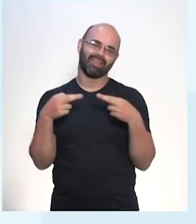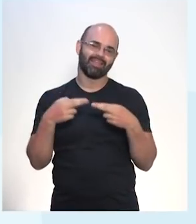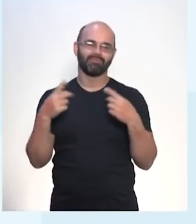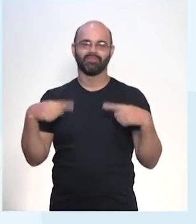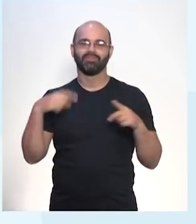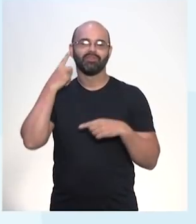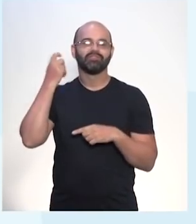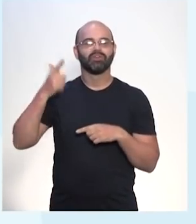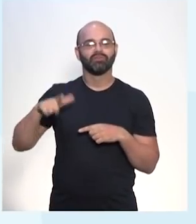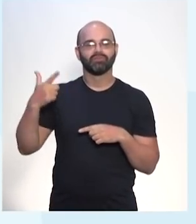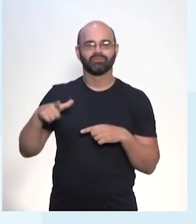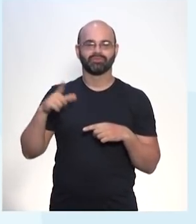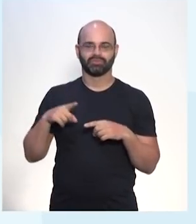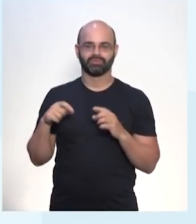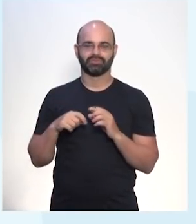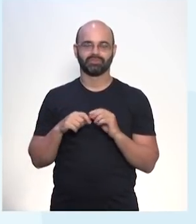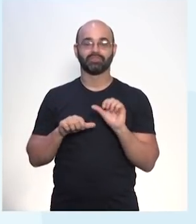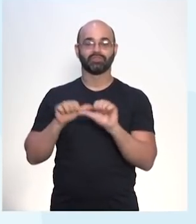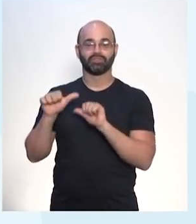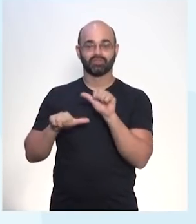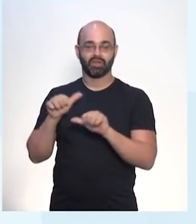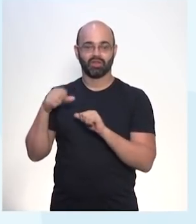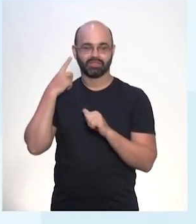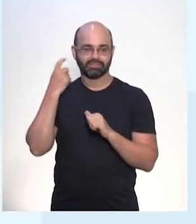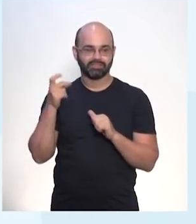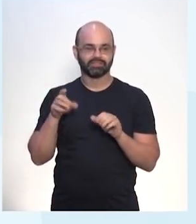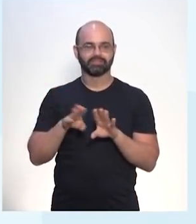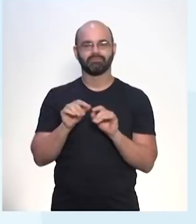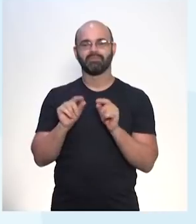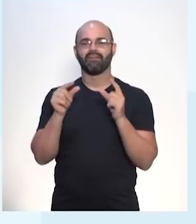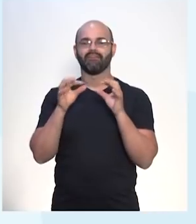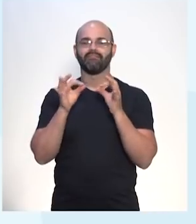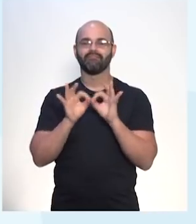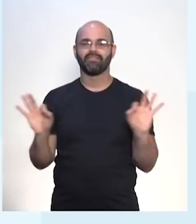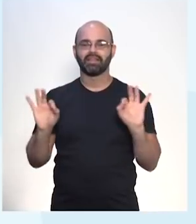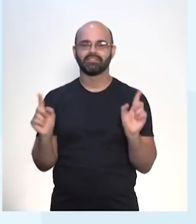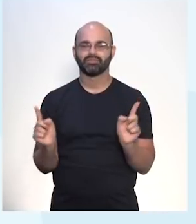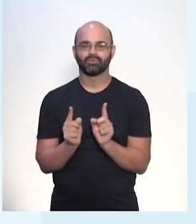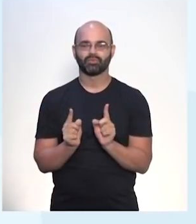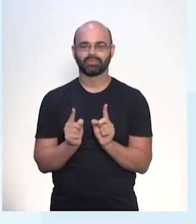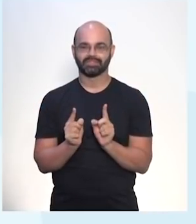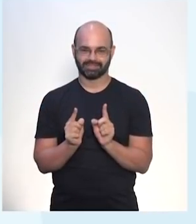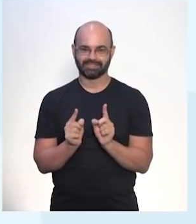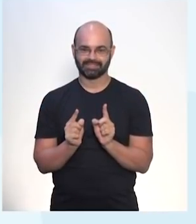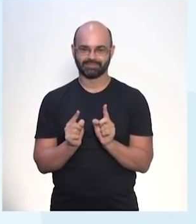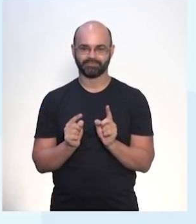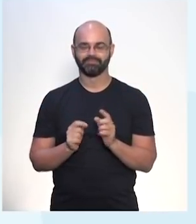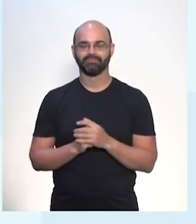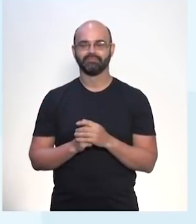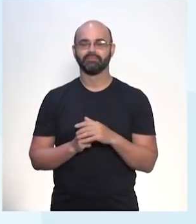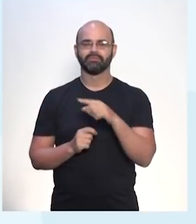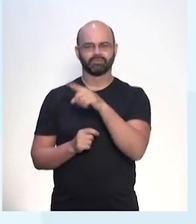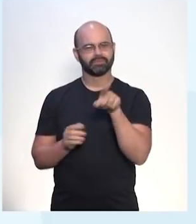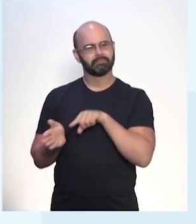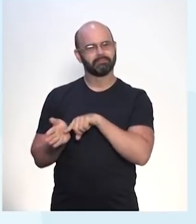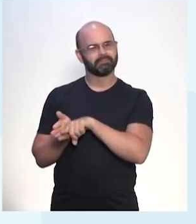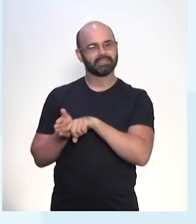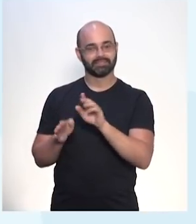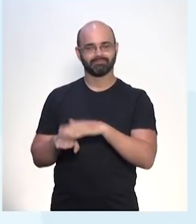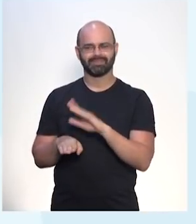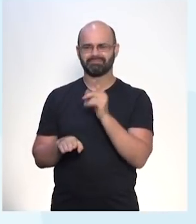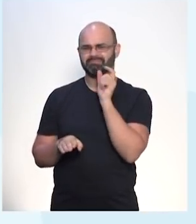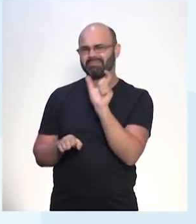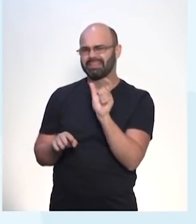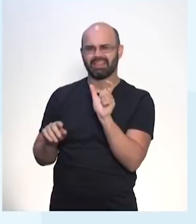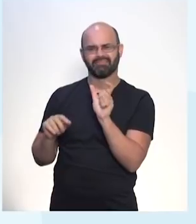onomatopeia, literação. Então, tudo isso é trabalhado em frases curtas. Para vocês aí, fica para vocês pesquisarem um pouquinho mais. Eu não sei o que